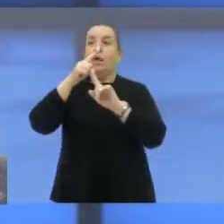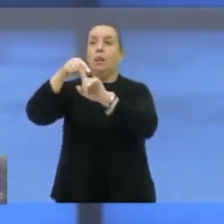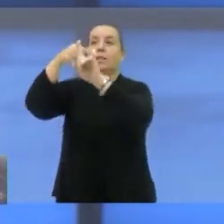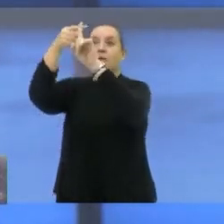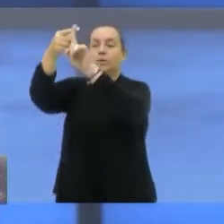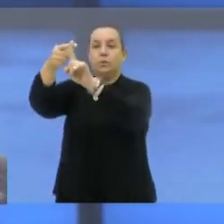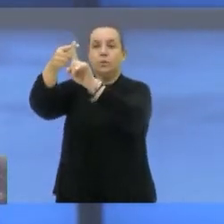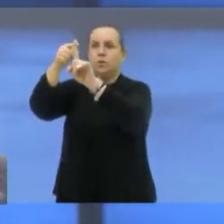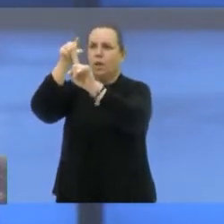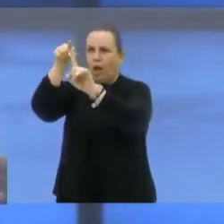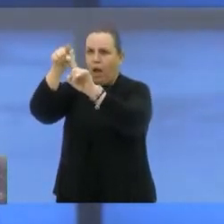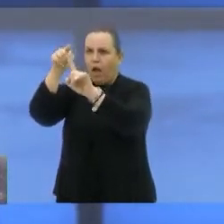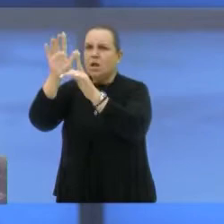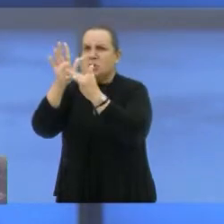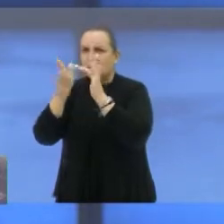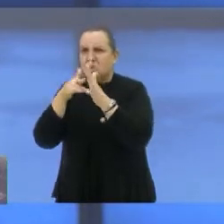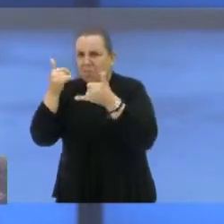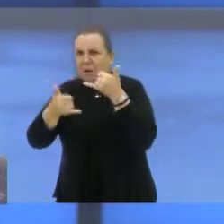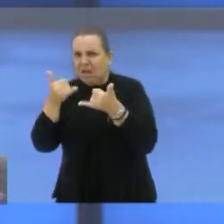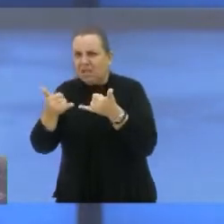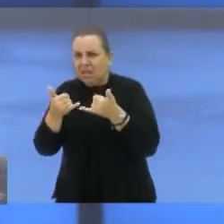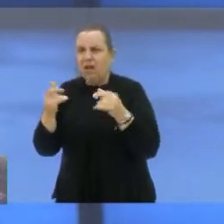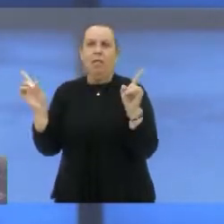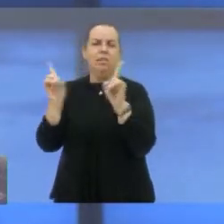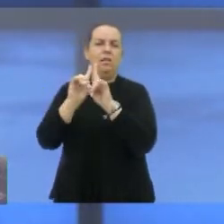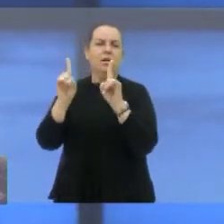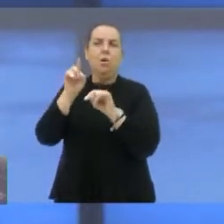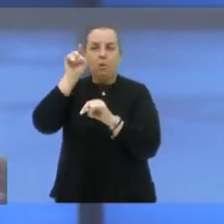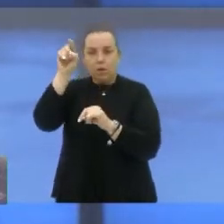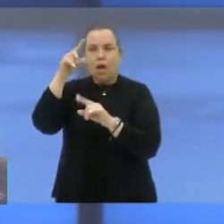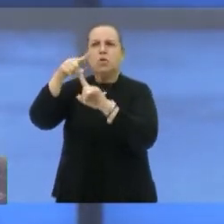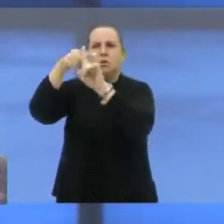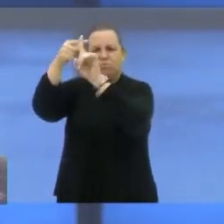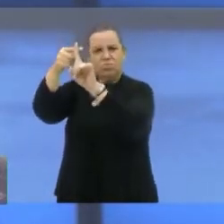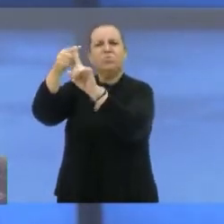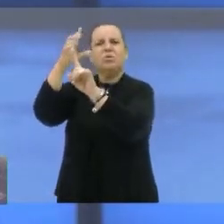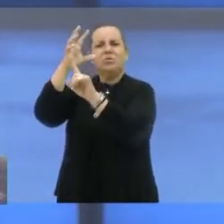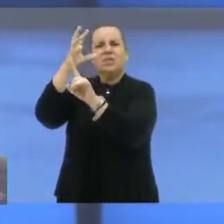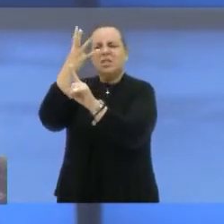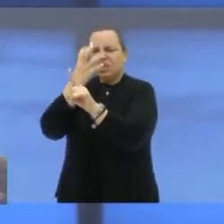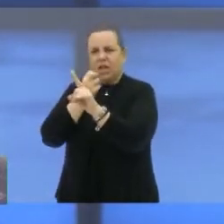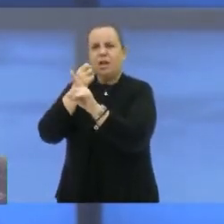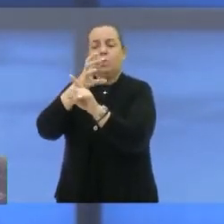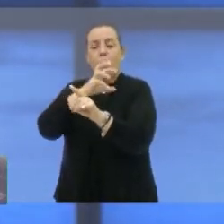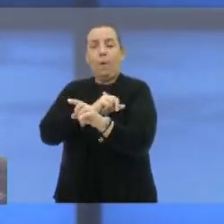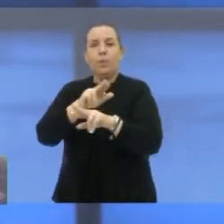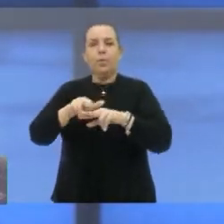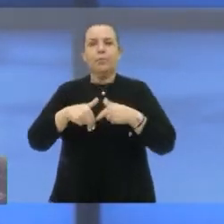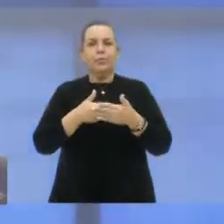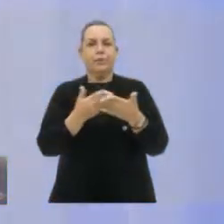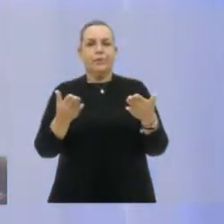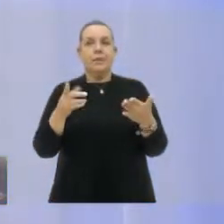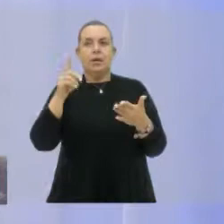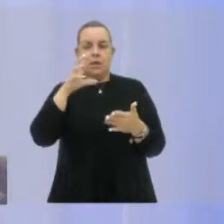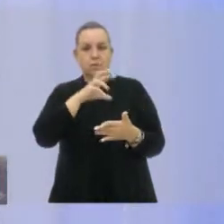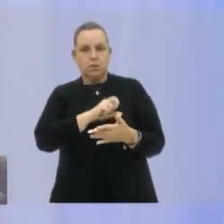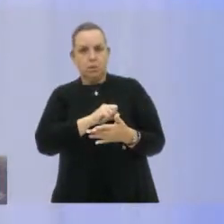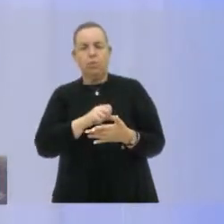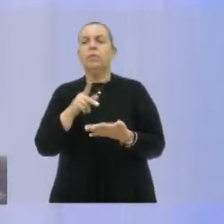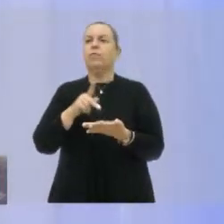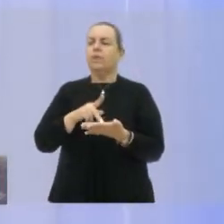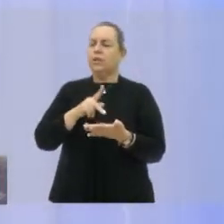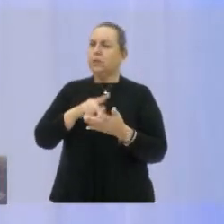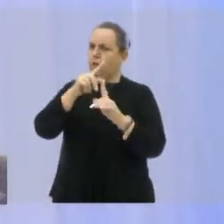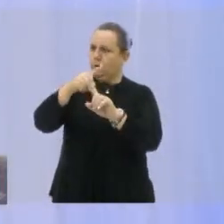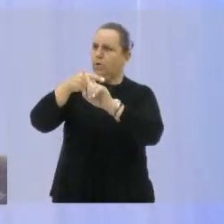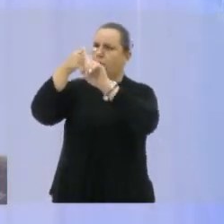não brincou. Nosso Senhor levou a sério o amor por você. é esse amor eloquente da cruz, que